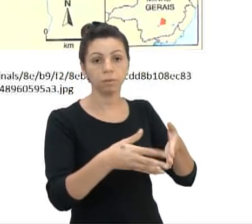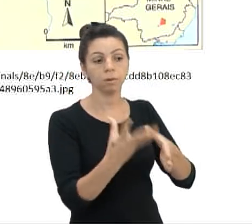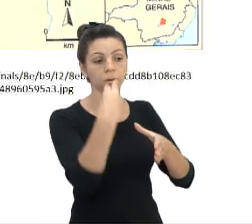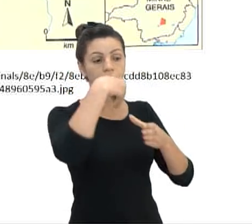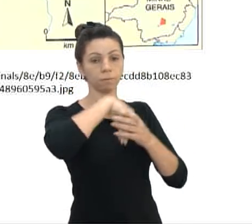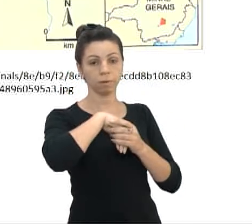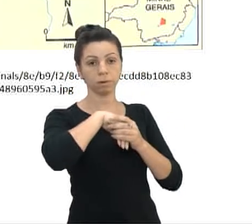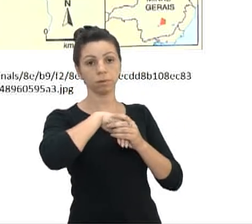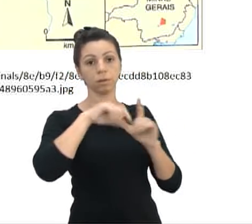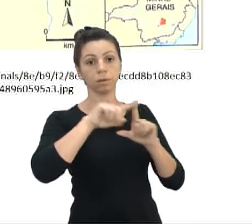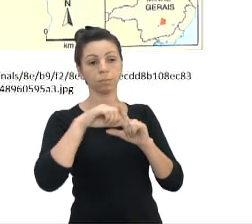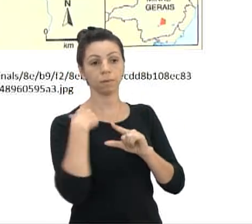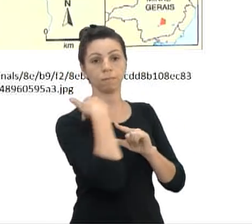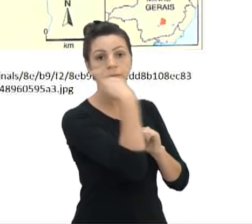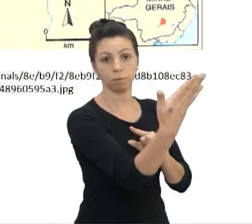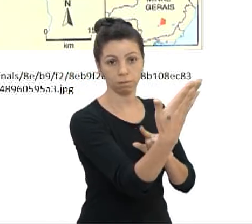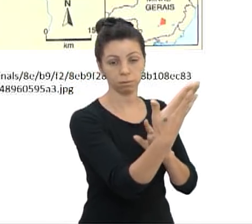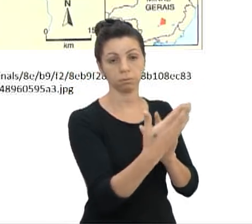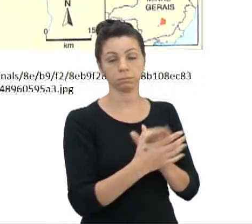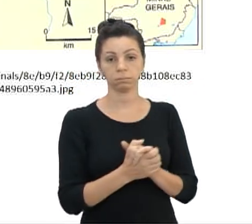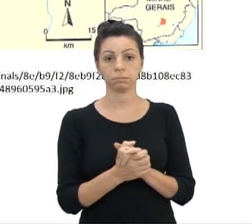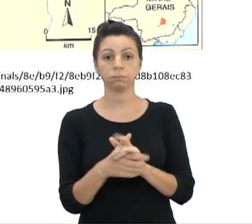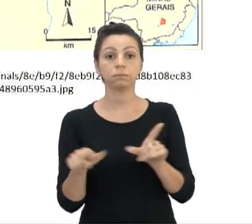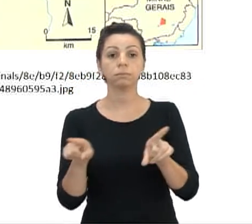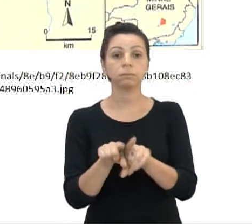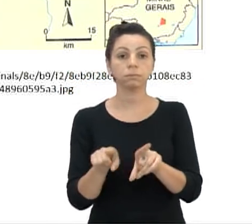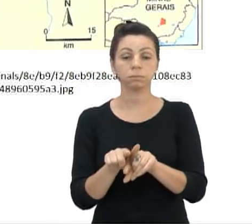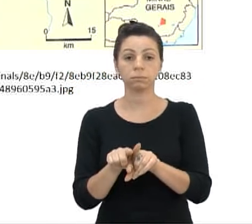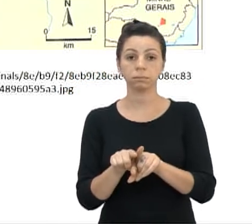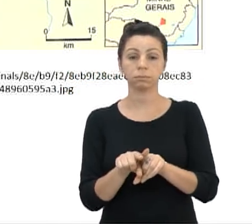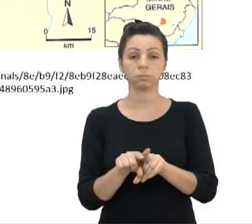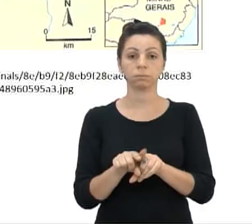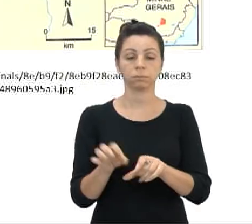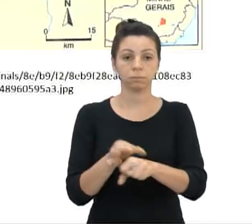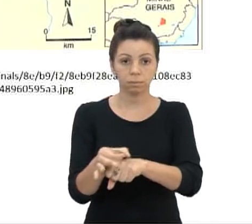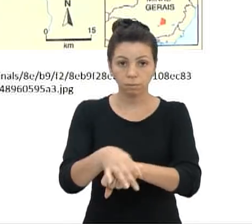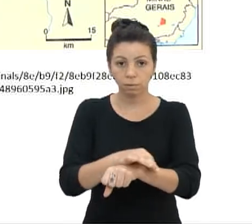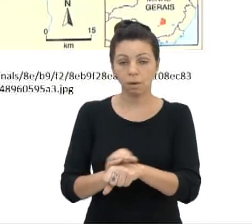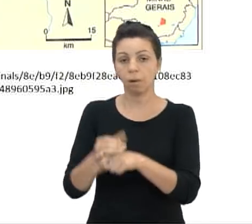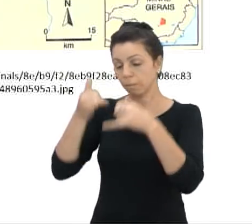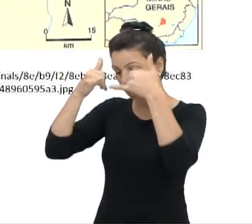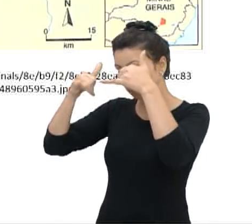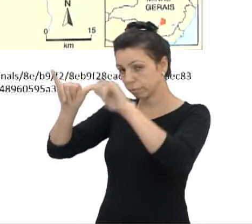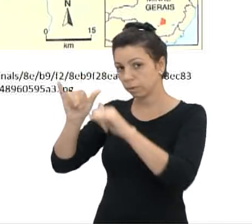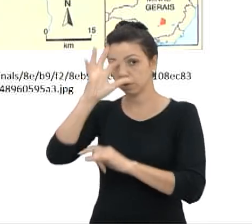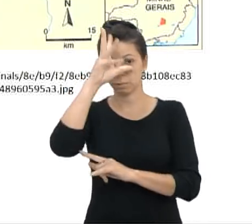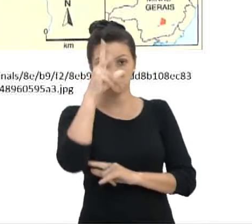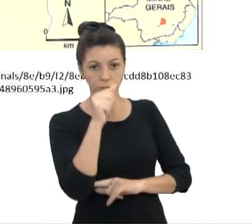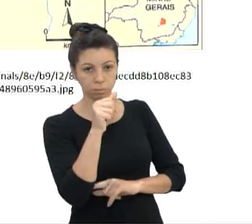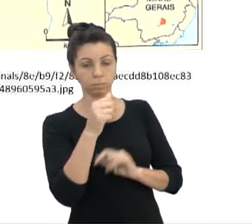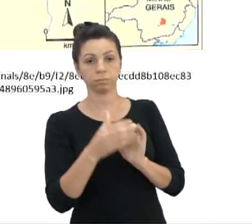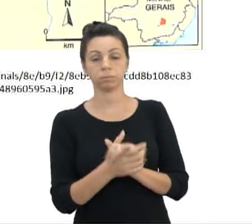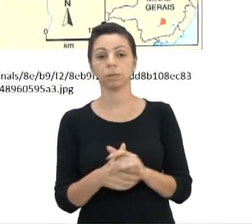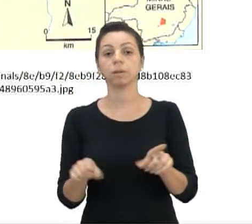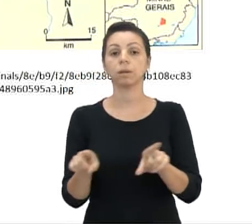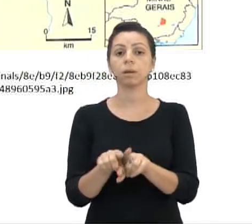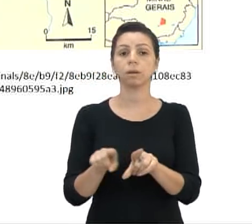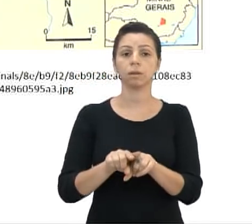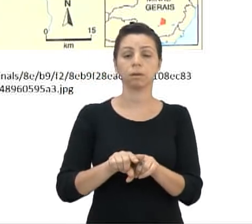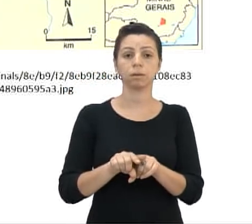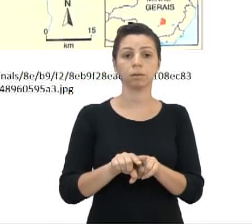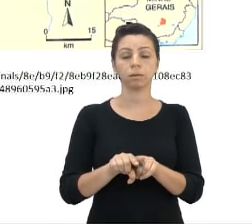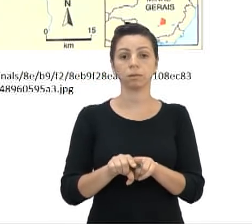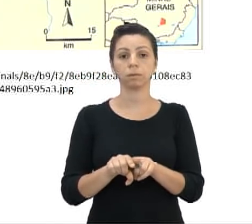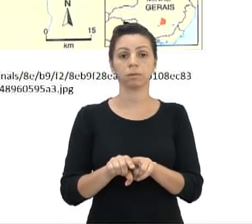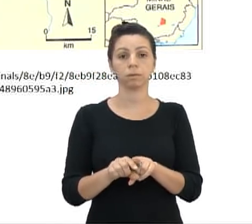mas também para exportação, com o destaque ali para soja, bovinos, suínos e aves, e um parque industrial